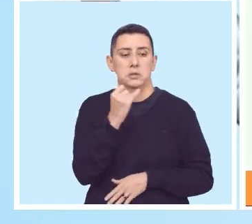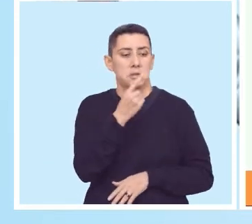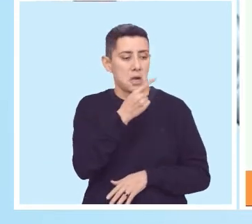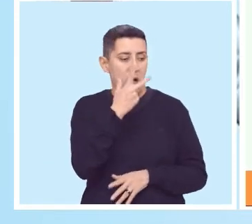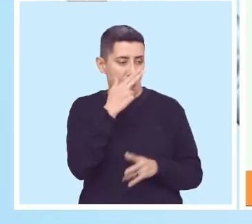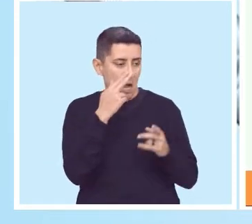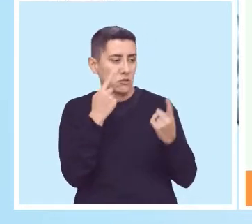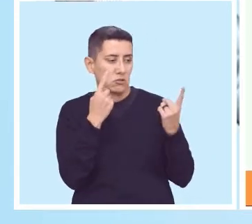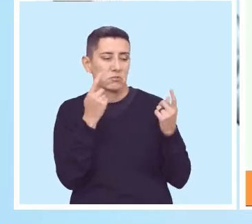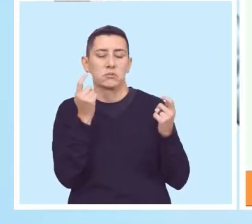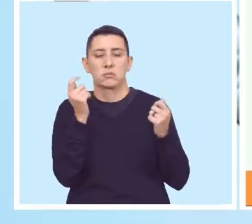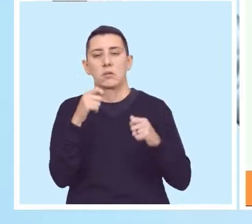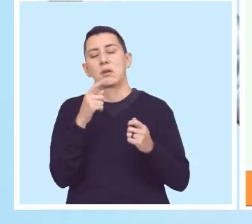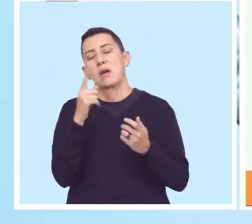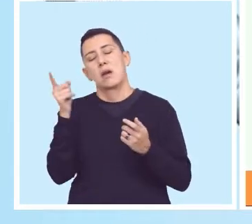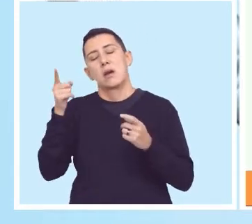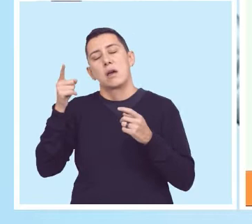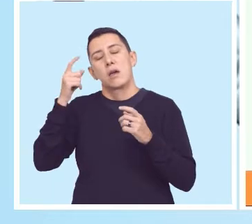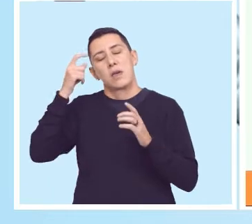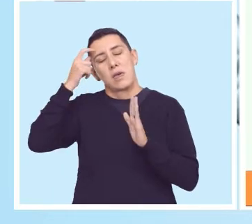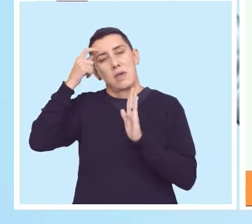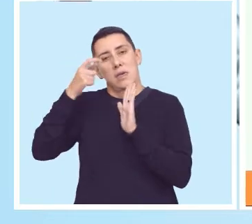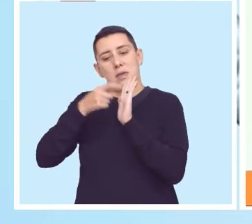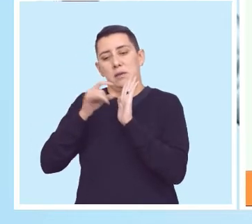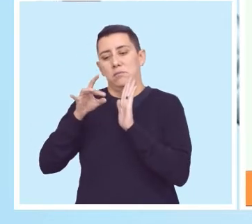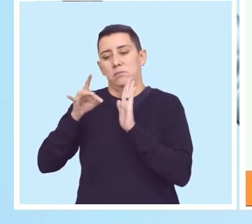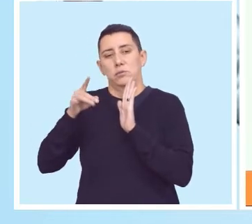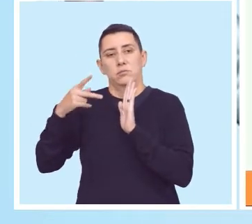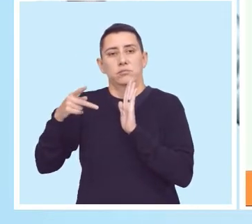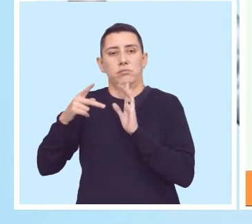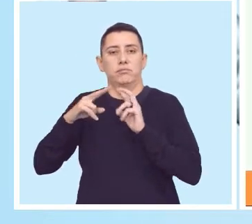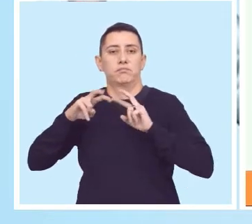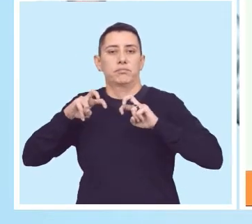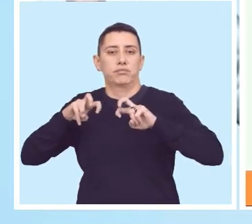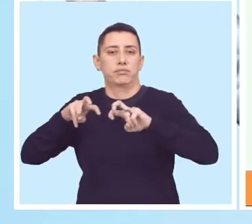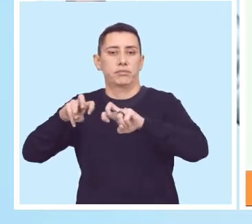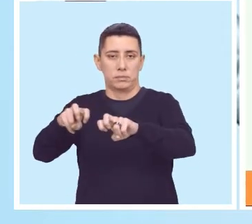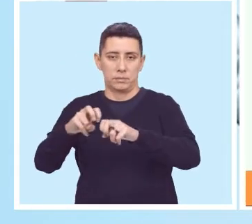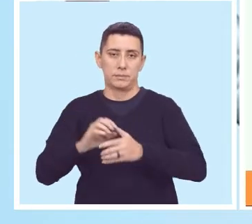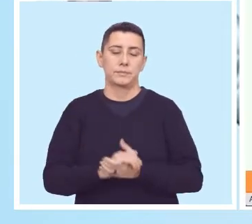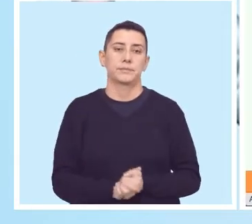sim, então leva somente uma imagem, tá?